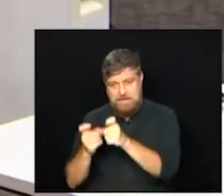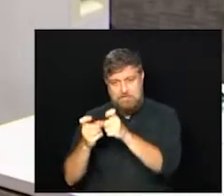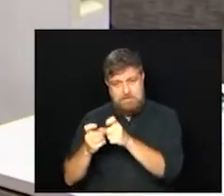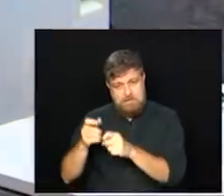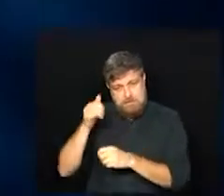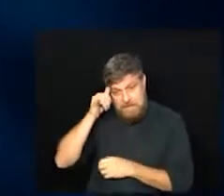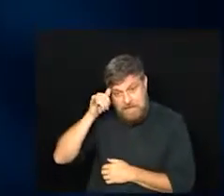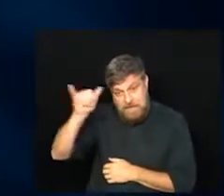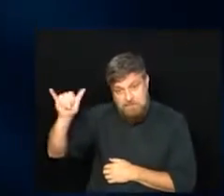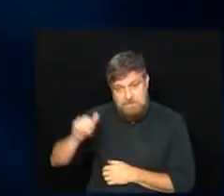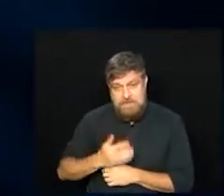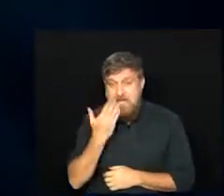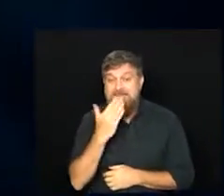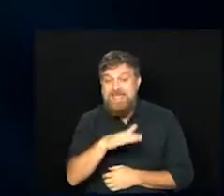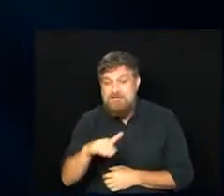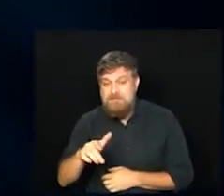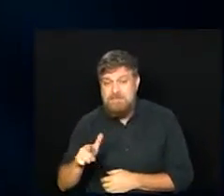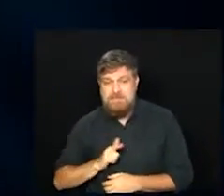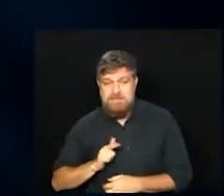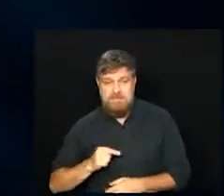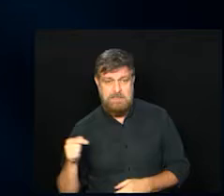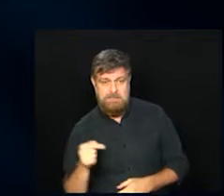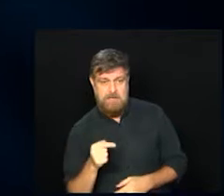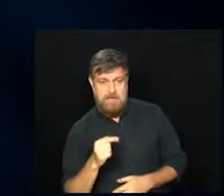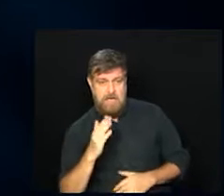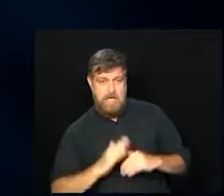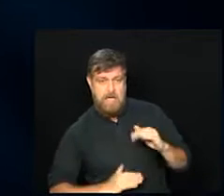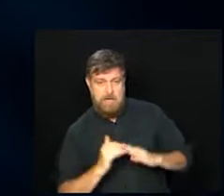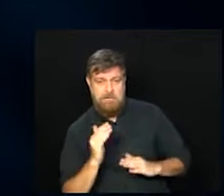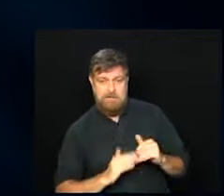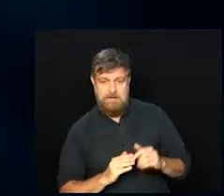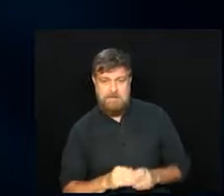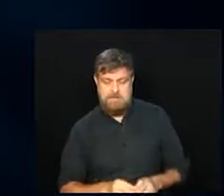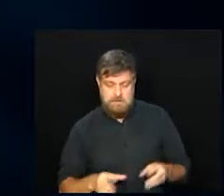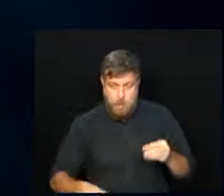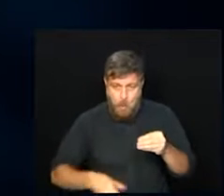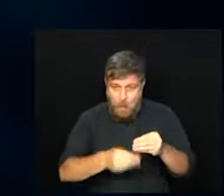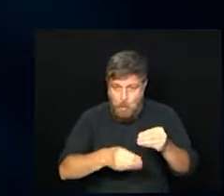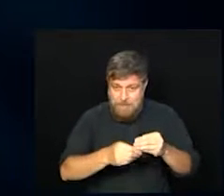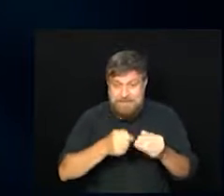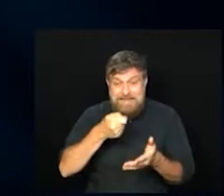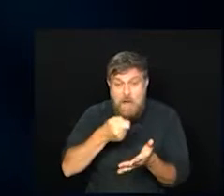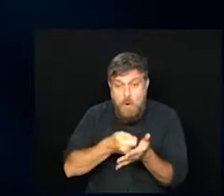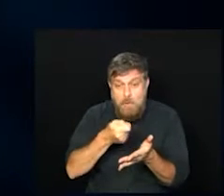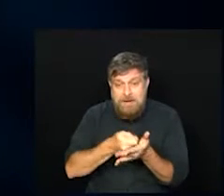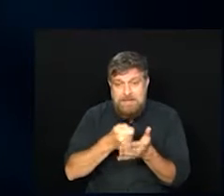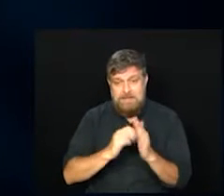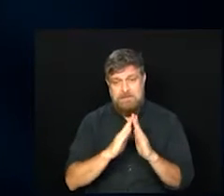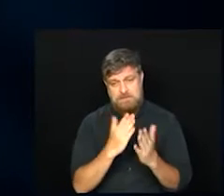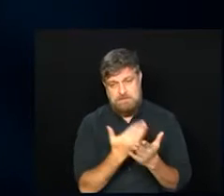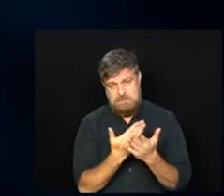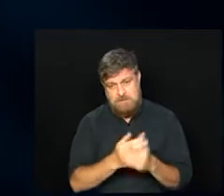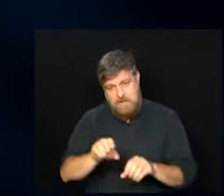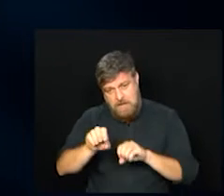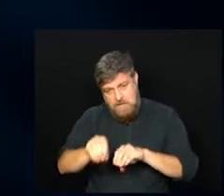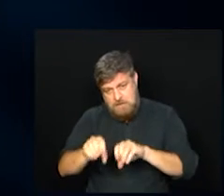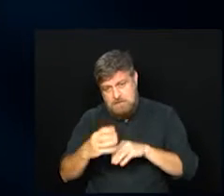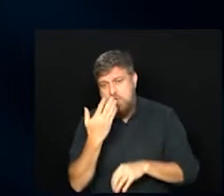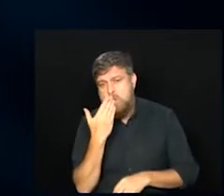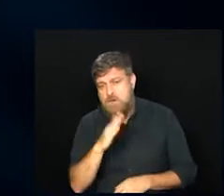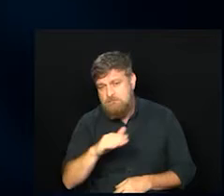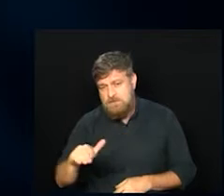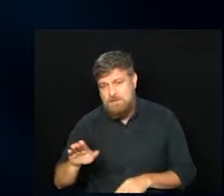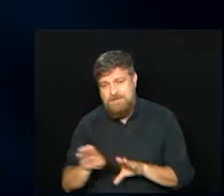da Infância. Ele é previsto como uma atividade extracurricular obrigatória no ensino de educação infantil